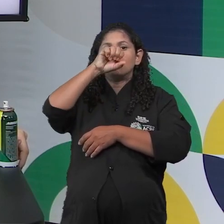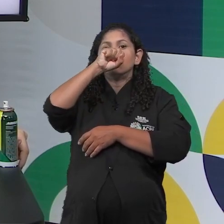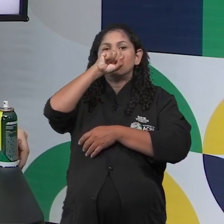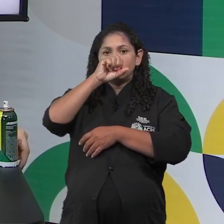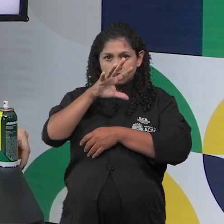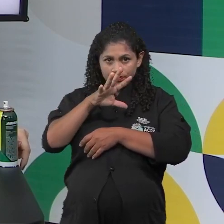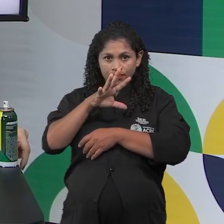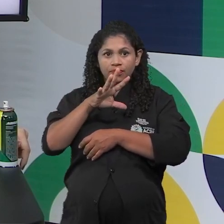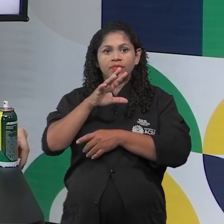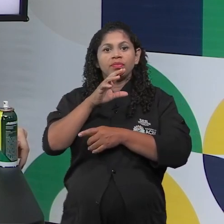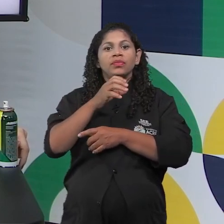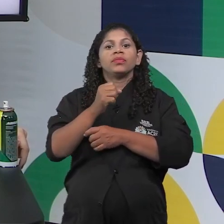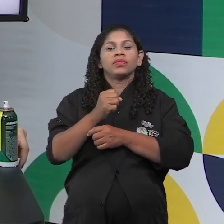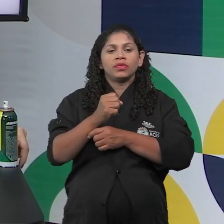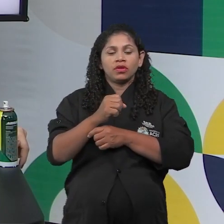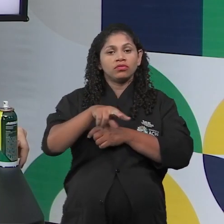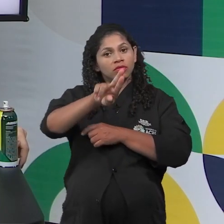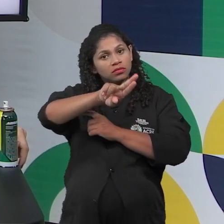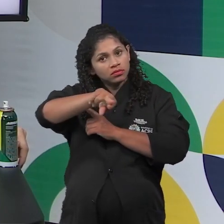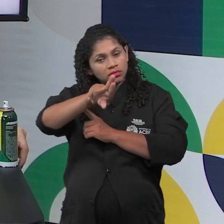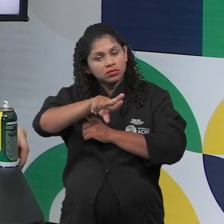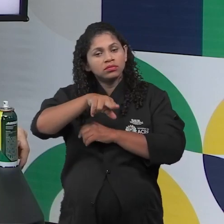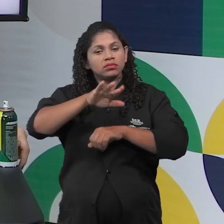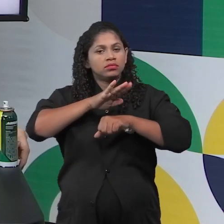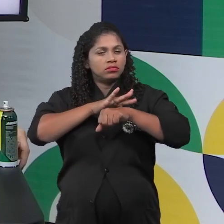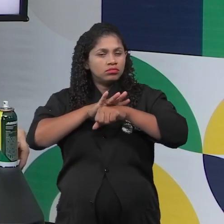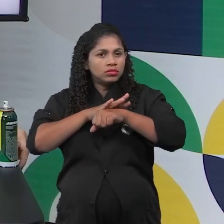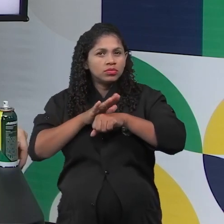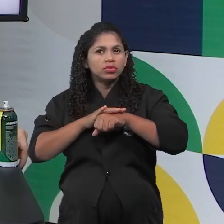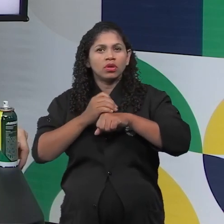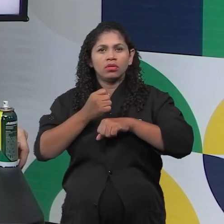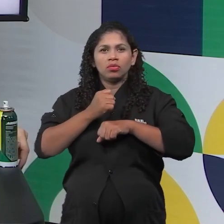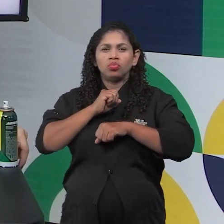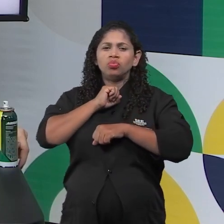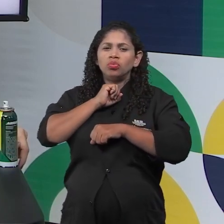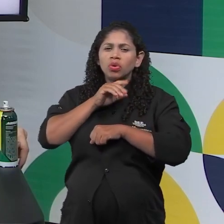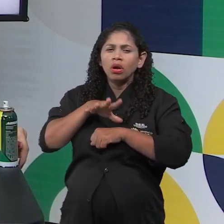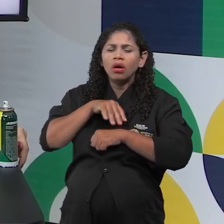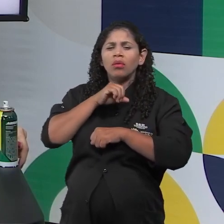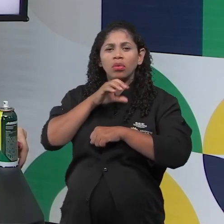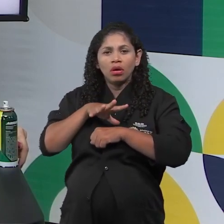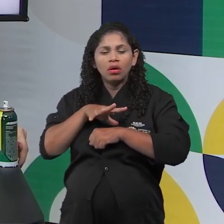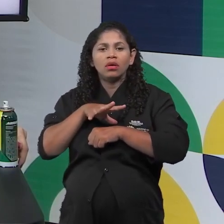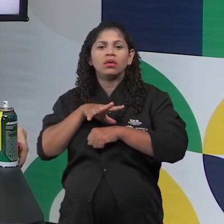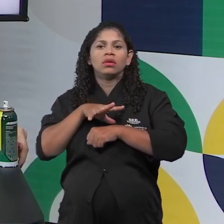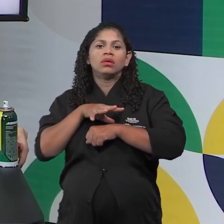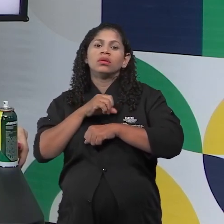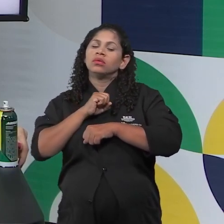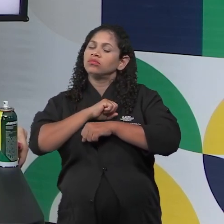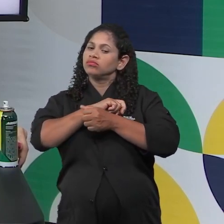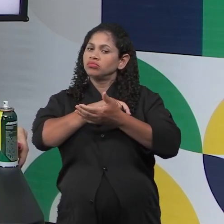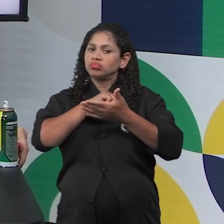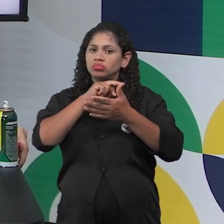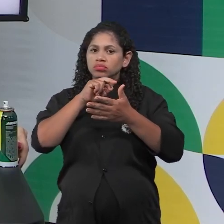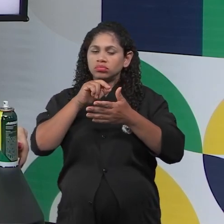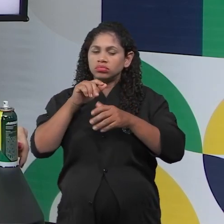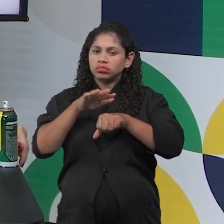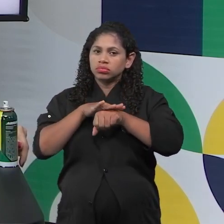são medicamentos que são utilizados ali para tratar ali uma tosse, para tratar uma DPOC, para tratar problemas